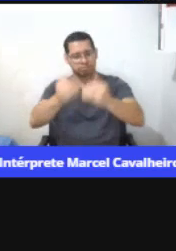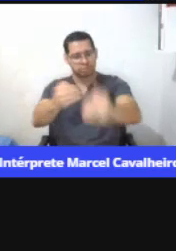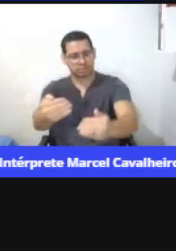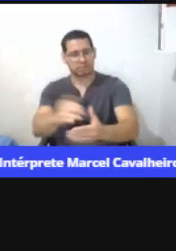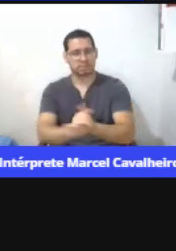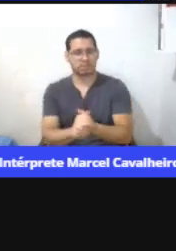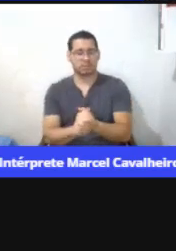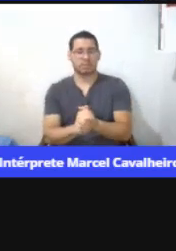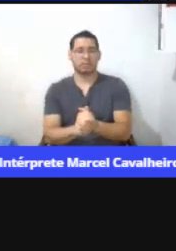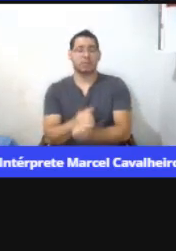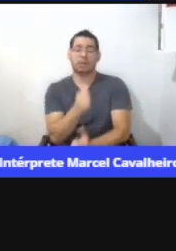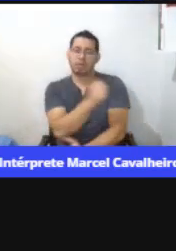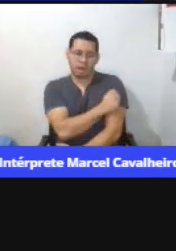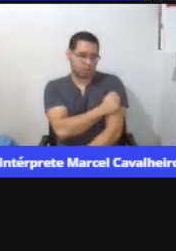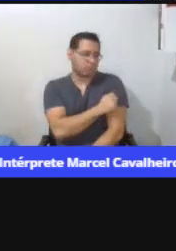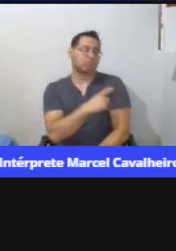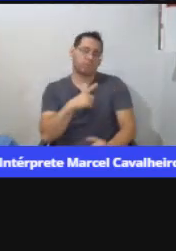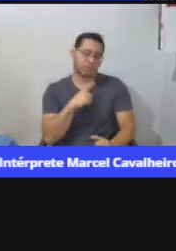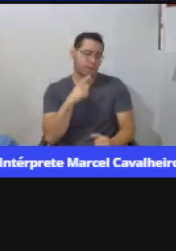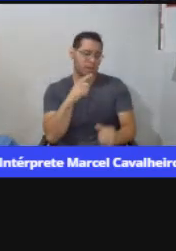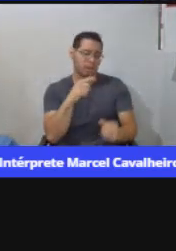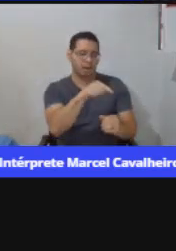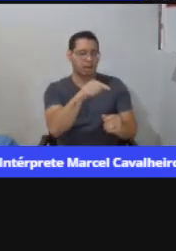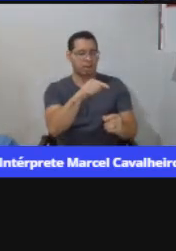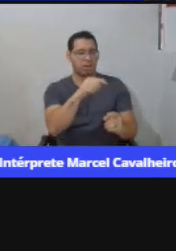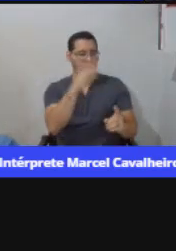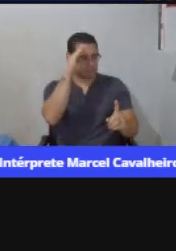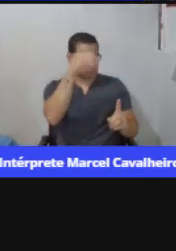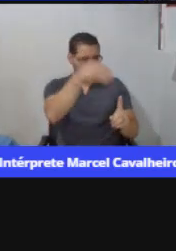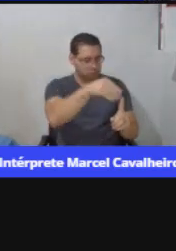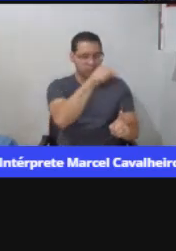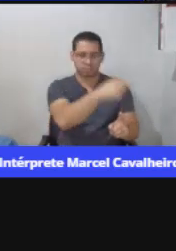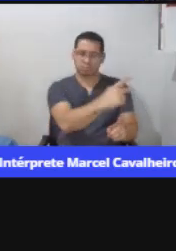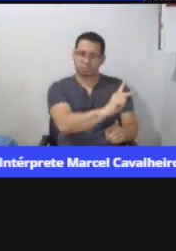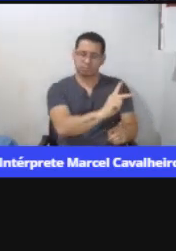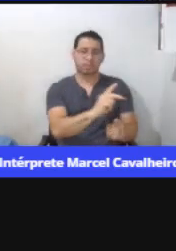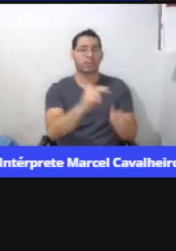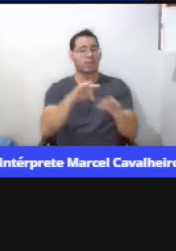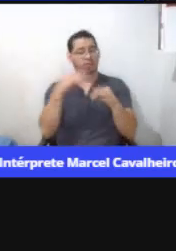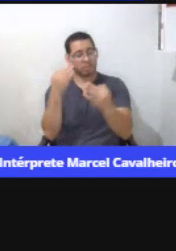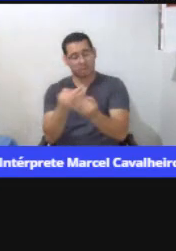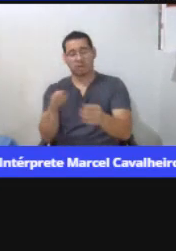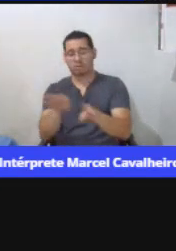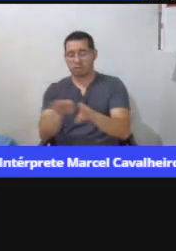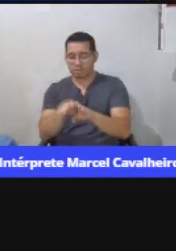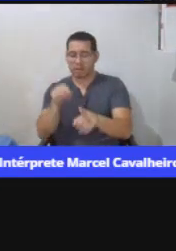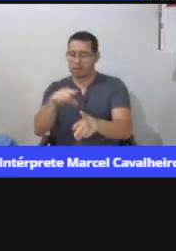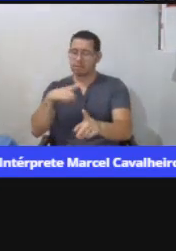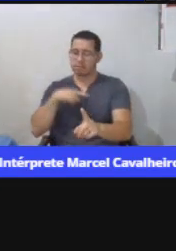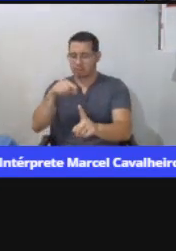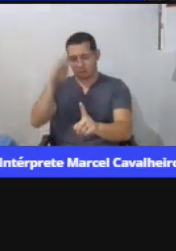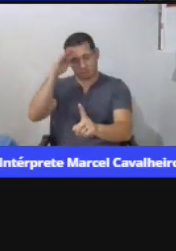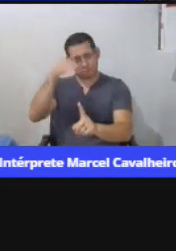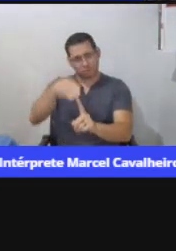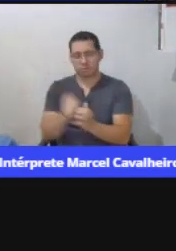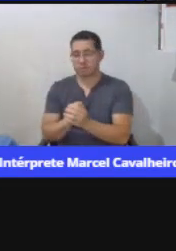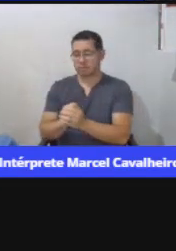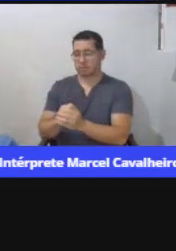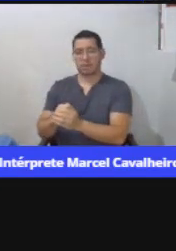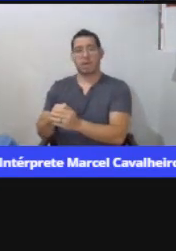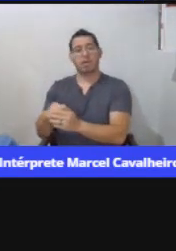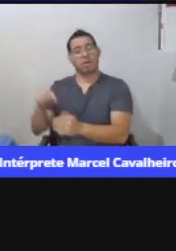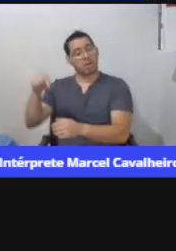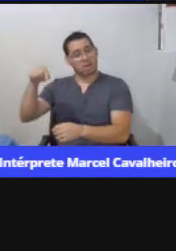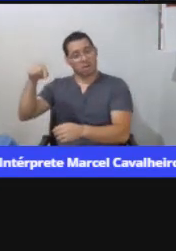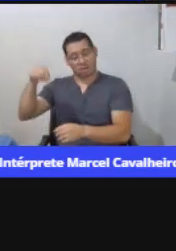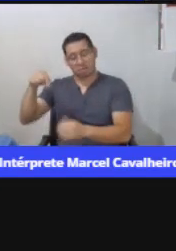tem a sua função, os pais têm a sua função e responsabilidade, nós, enquanto técnicos, também, e os